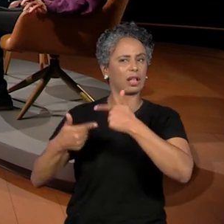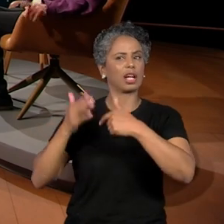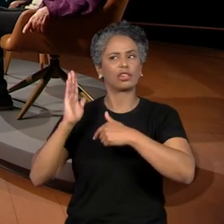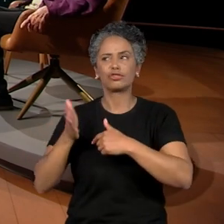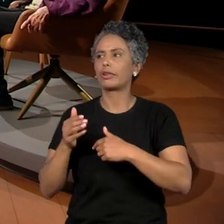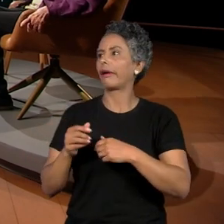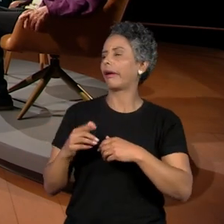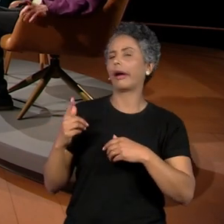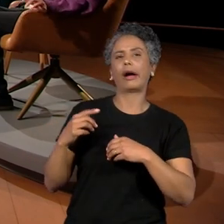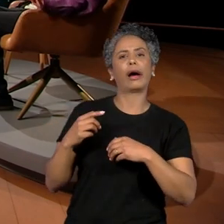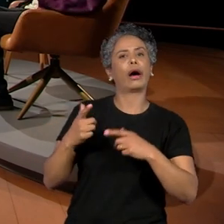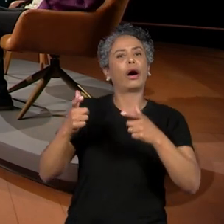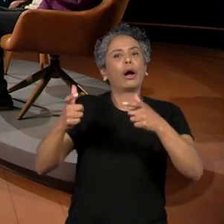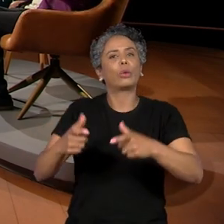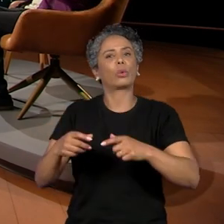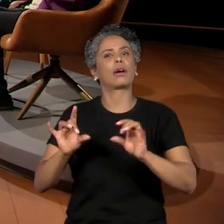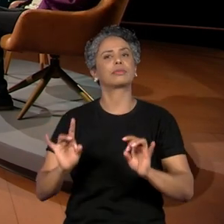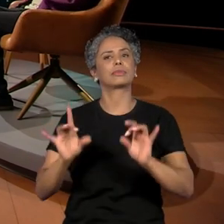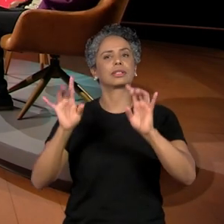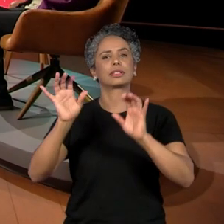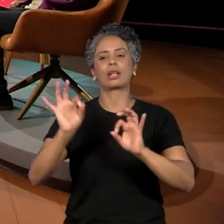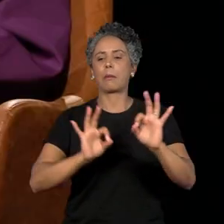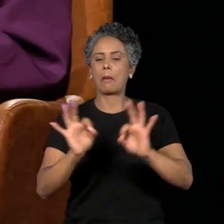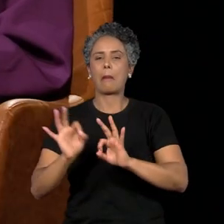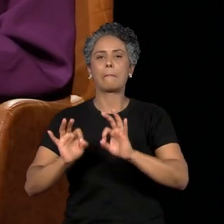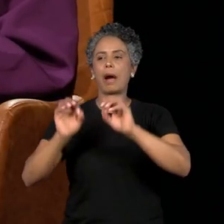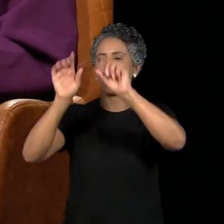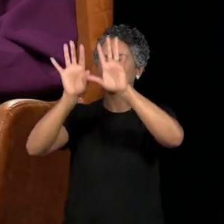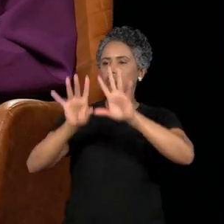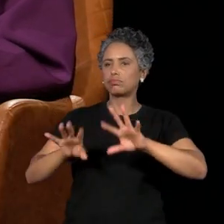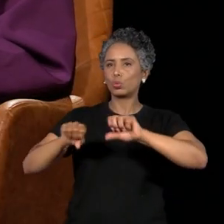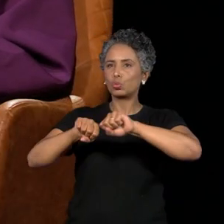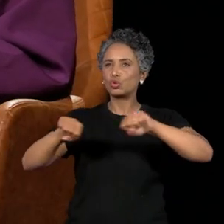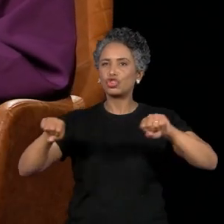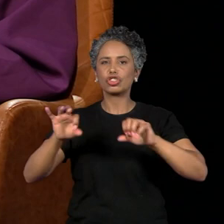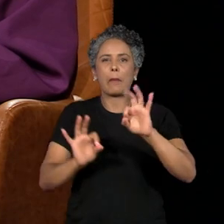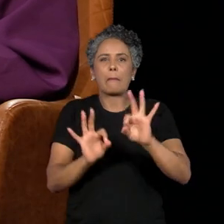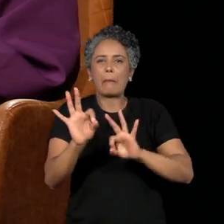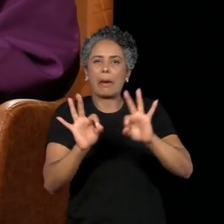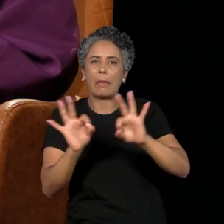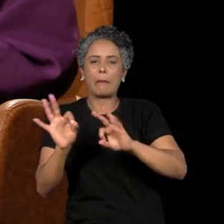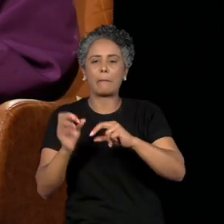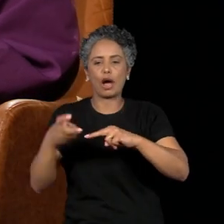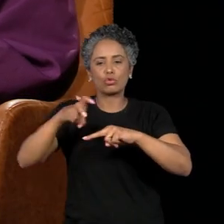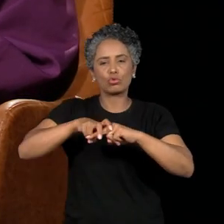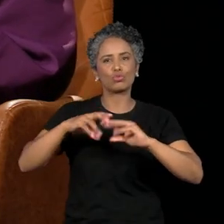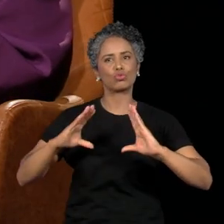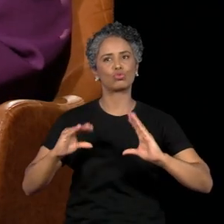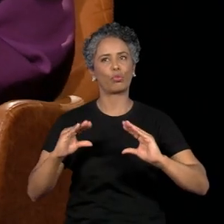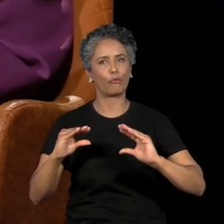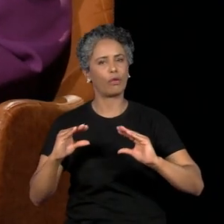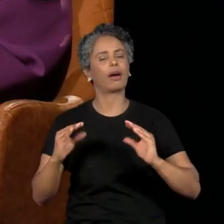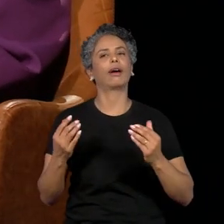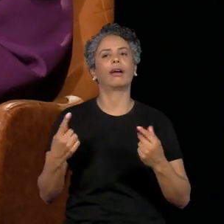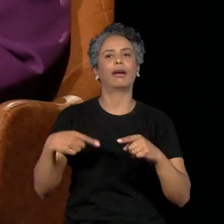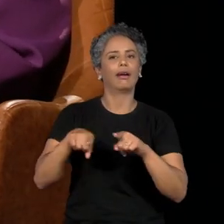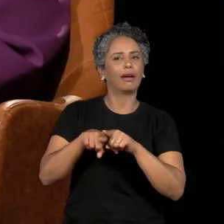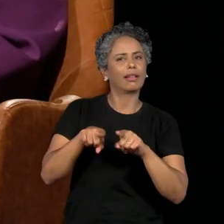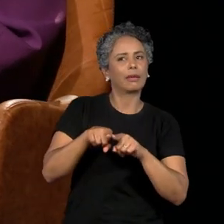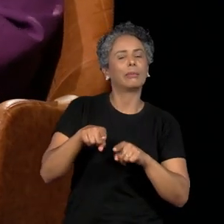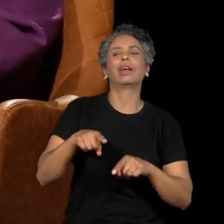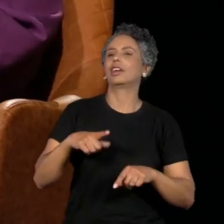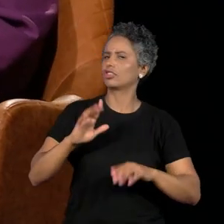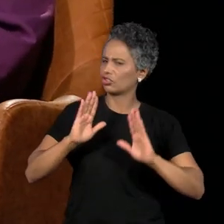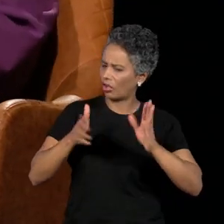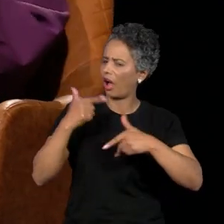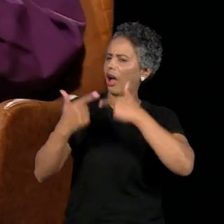fazer tapete, fazer sofá. Antigamente, fazia as molas com arame, rodando assim, né?